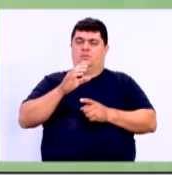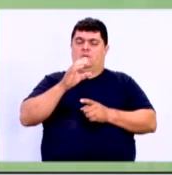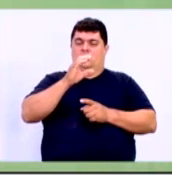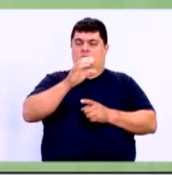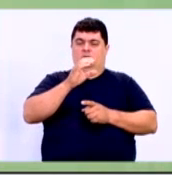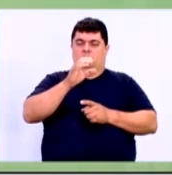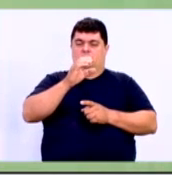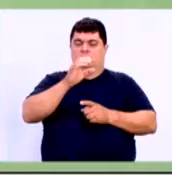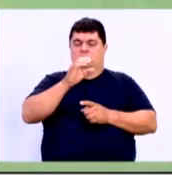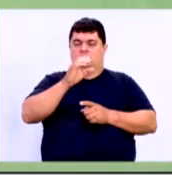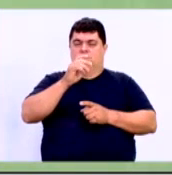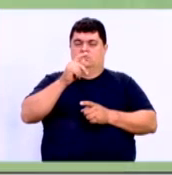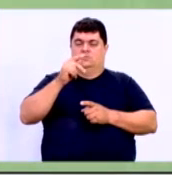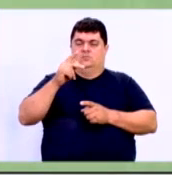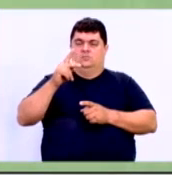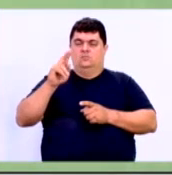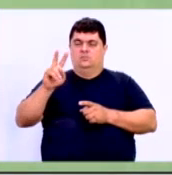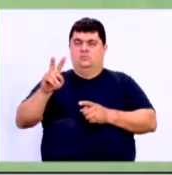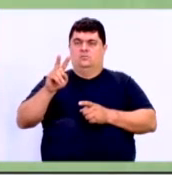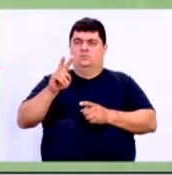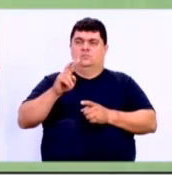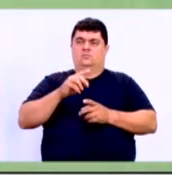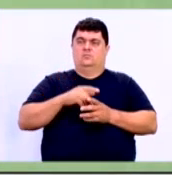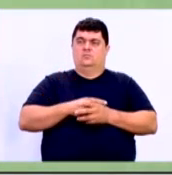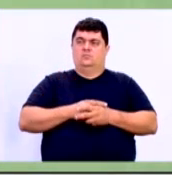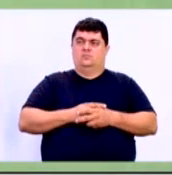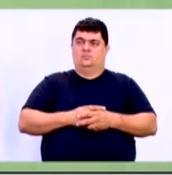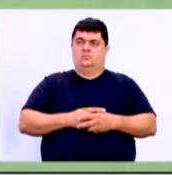vendido. Eu achei o CPP